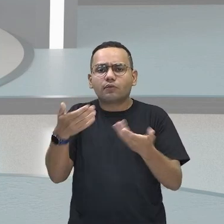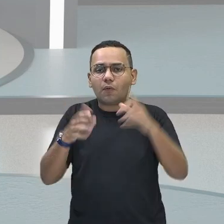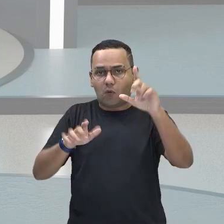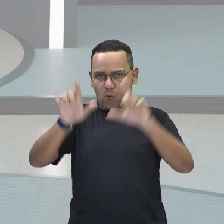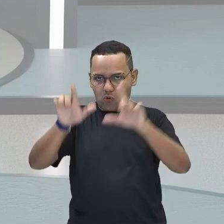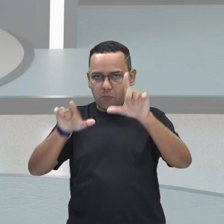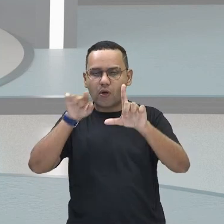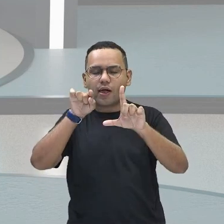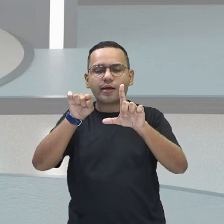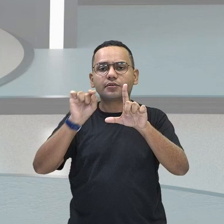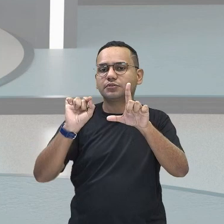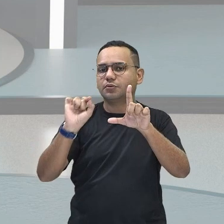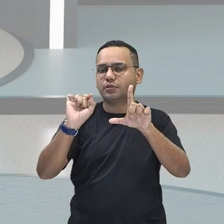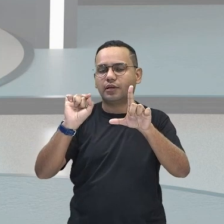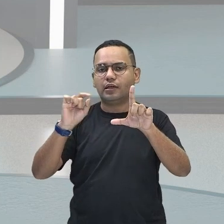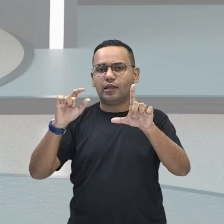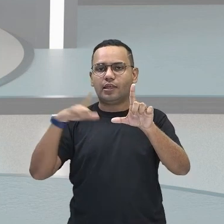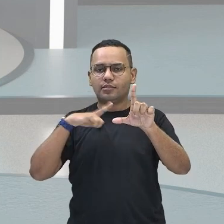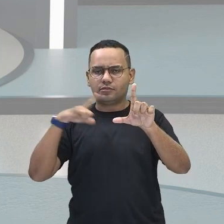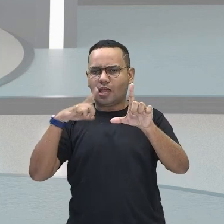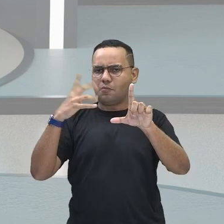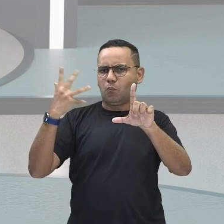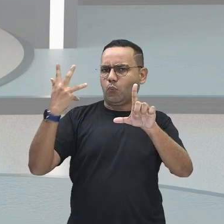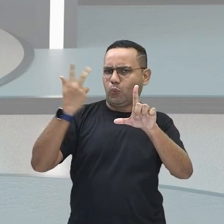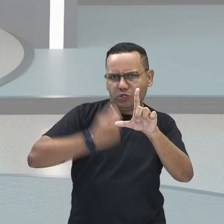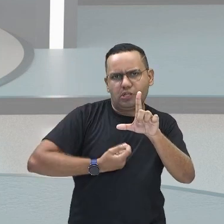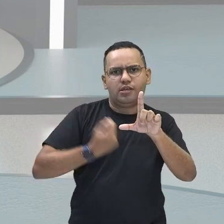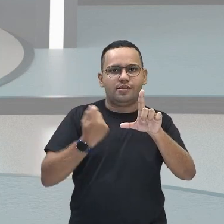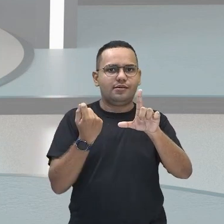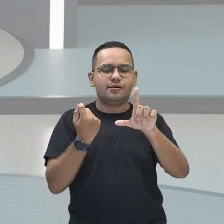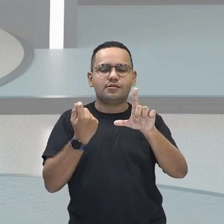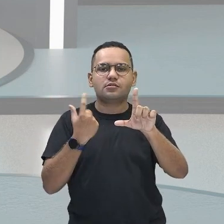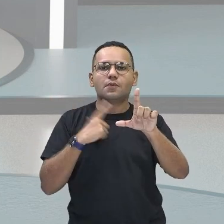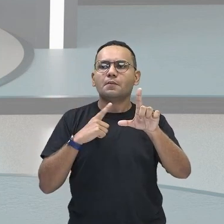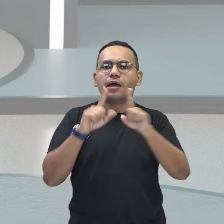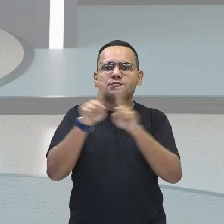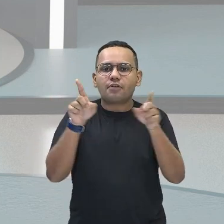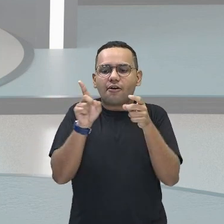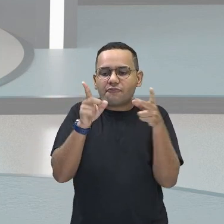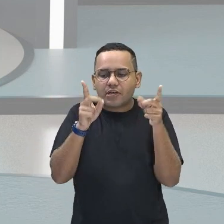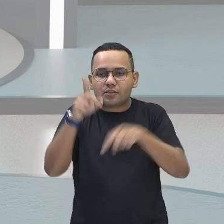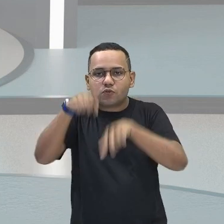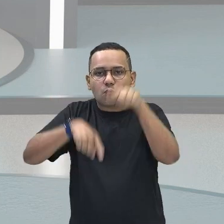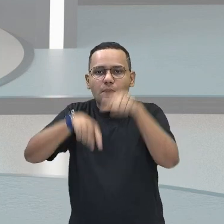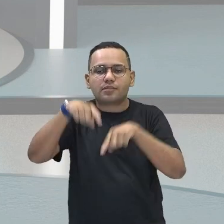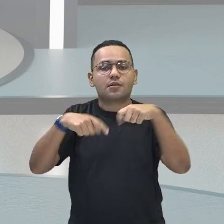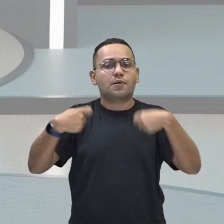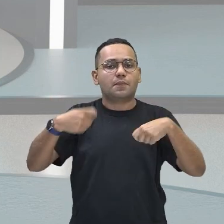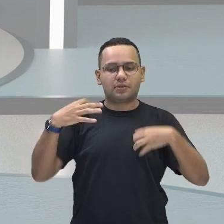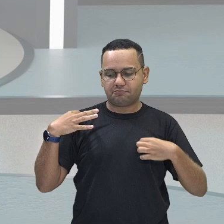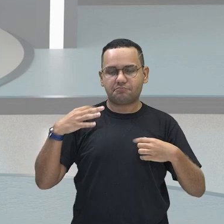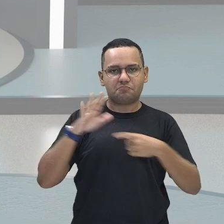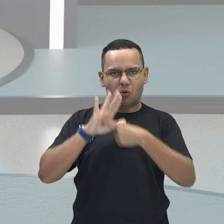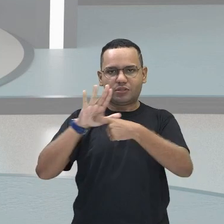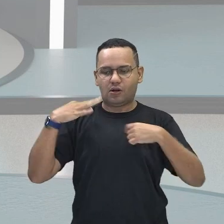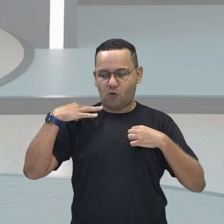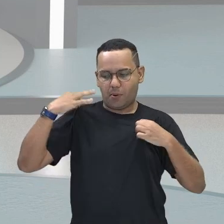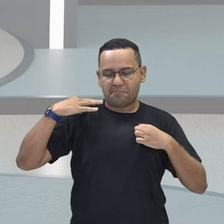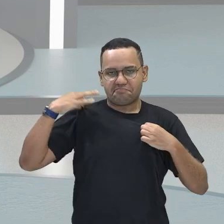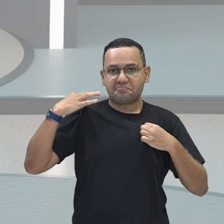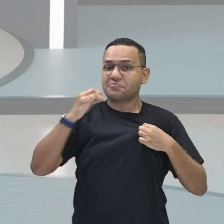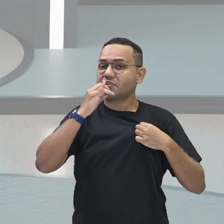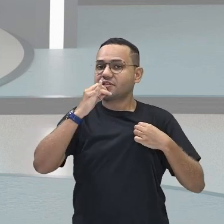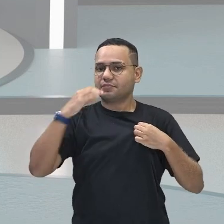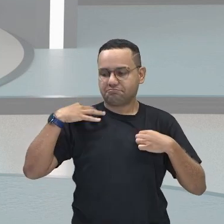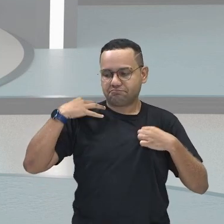a a o comercial de determinado produto que precisa mostrar de uma roupa Ah de repente precisa mostrar Esse